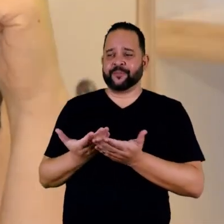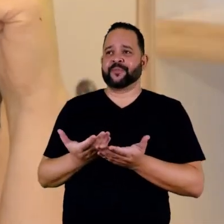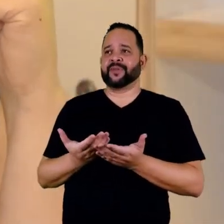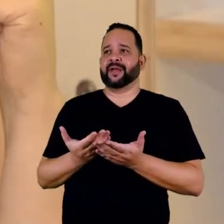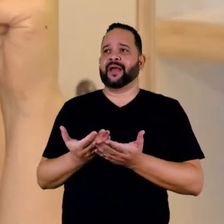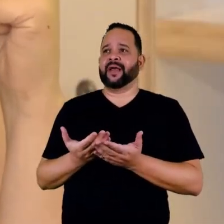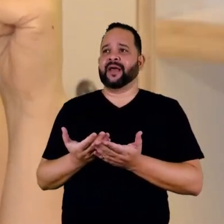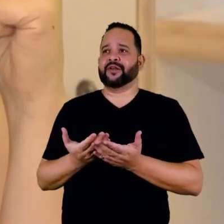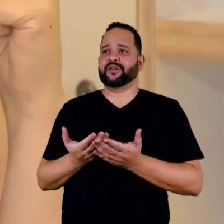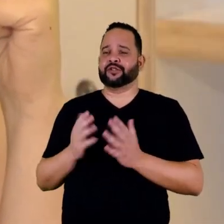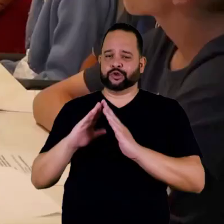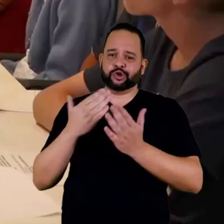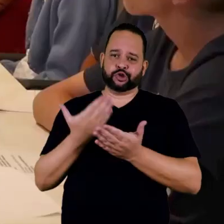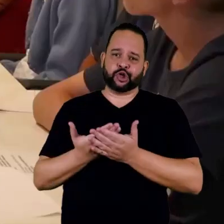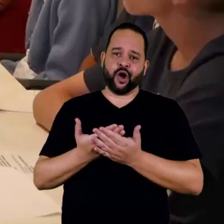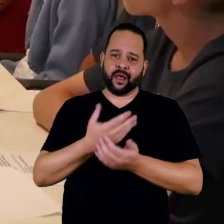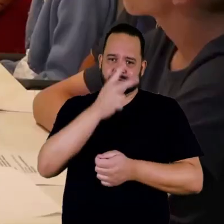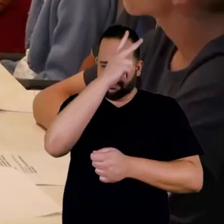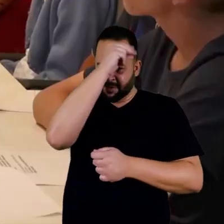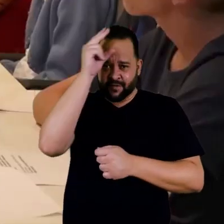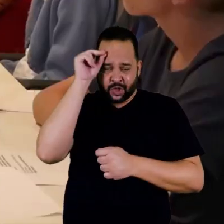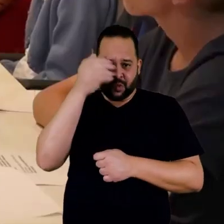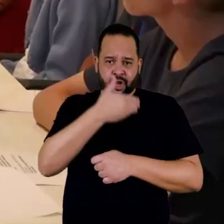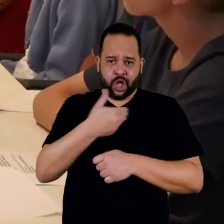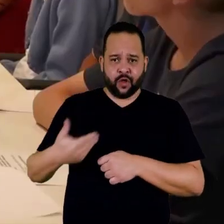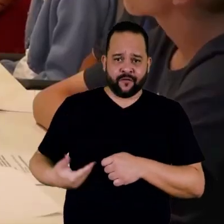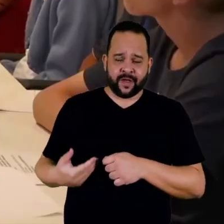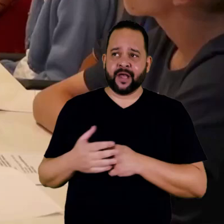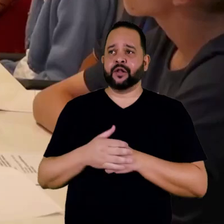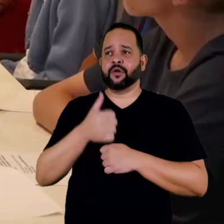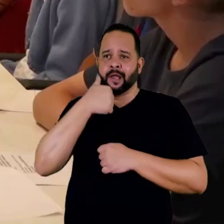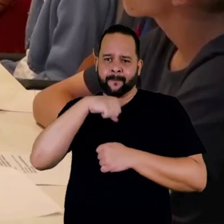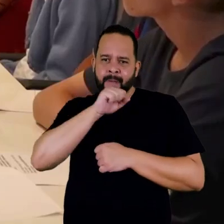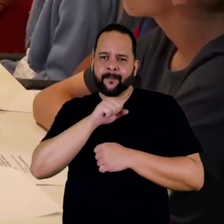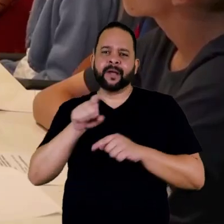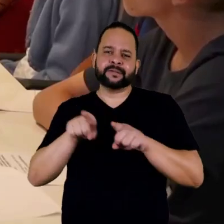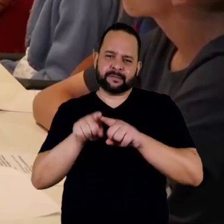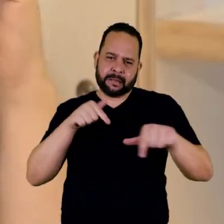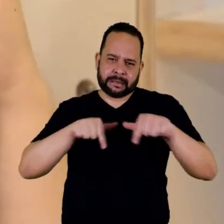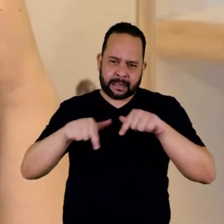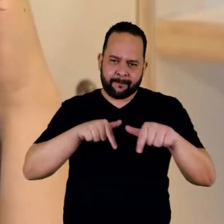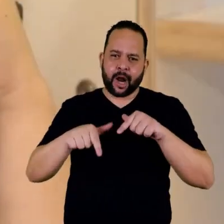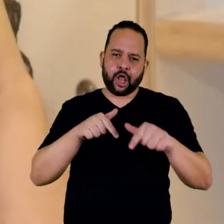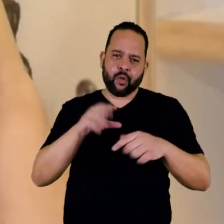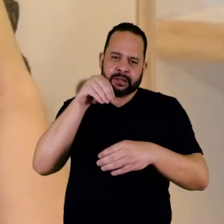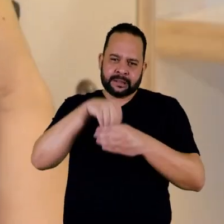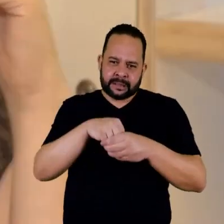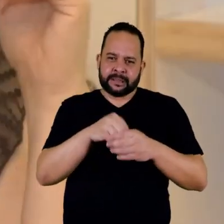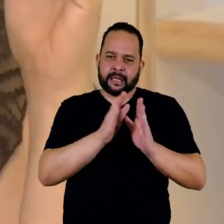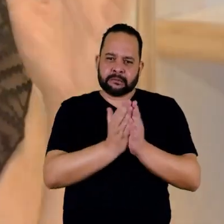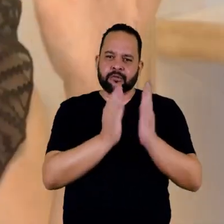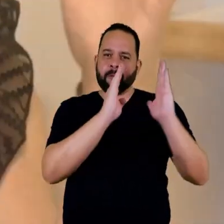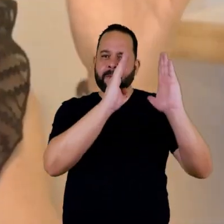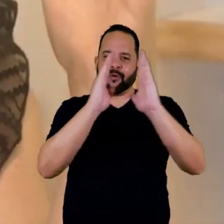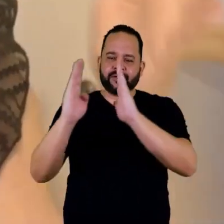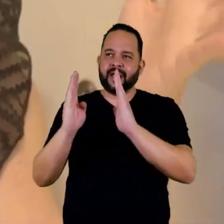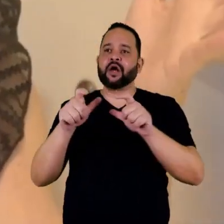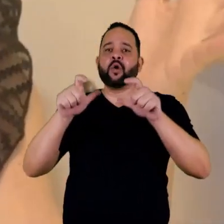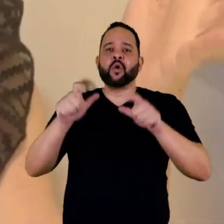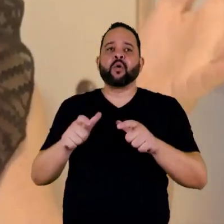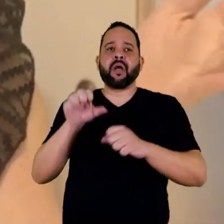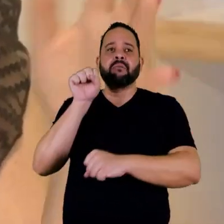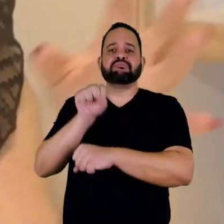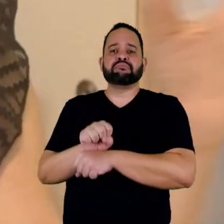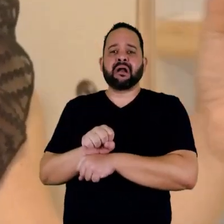eh público que aquela bi minha mãe mãe também Trabalhou muito tempo dentro de biblioteca aquela coisa do